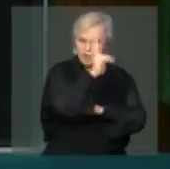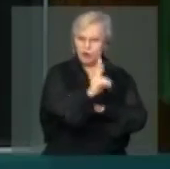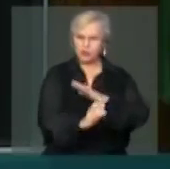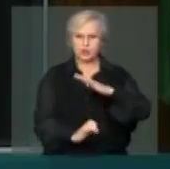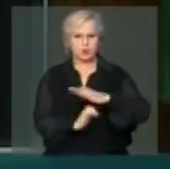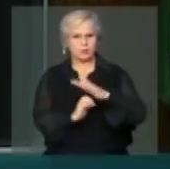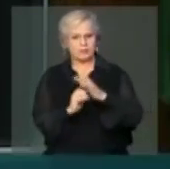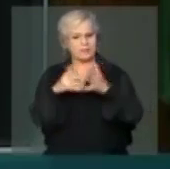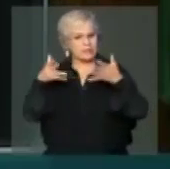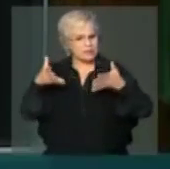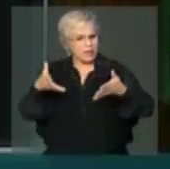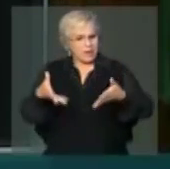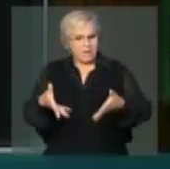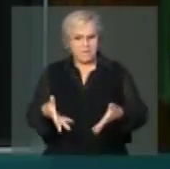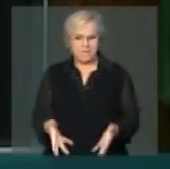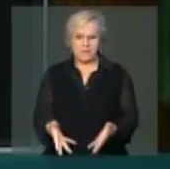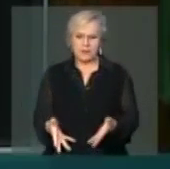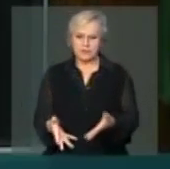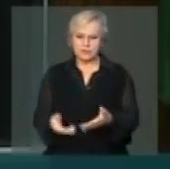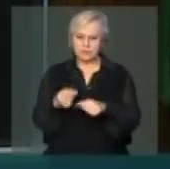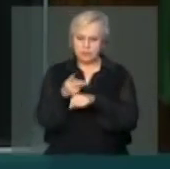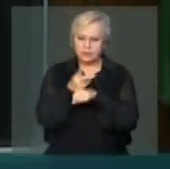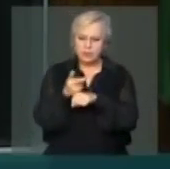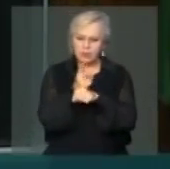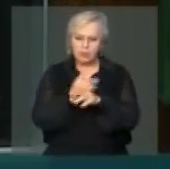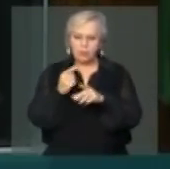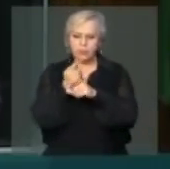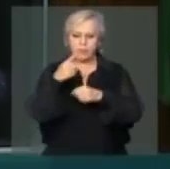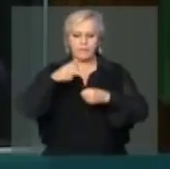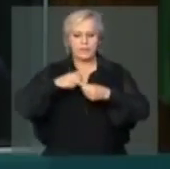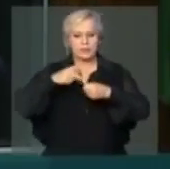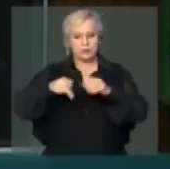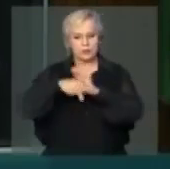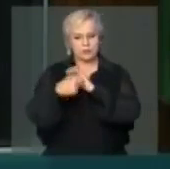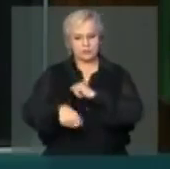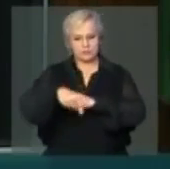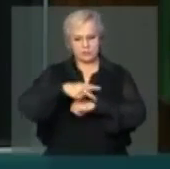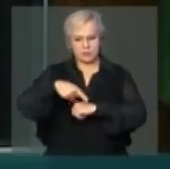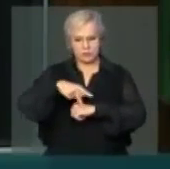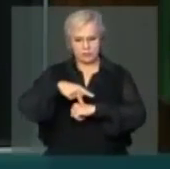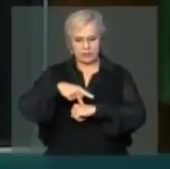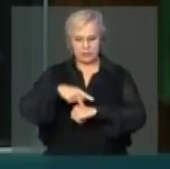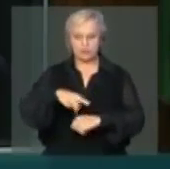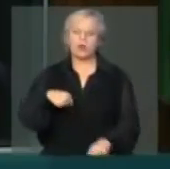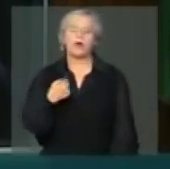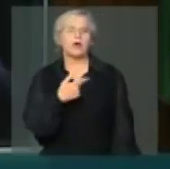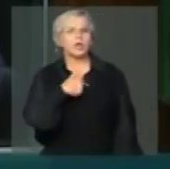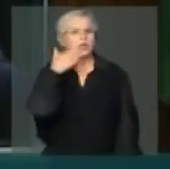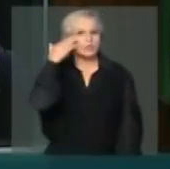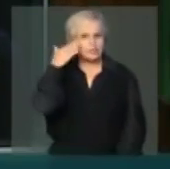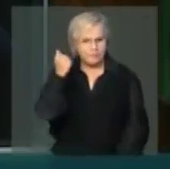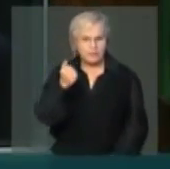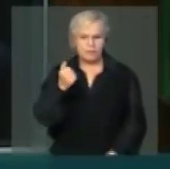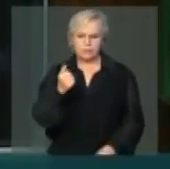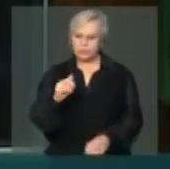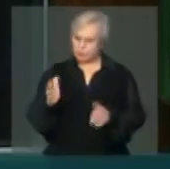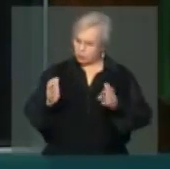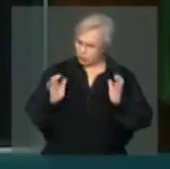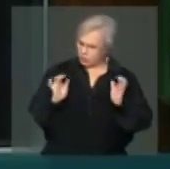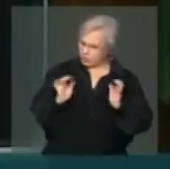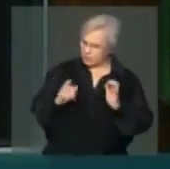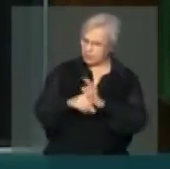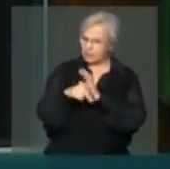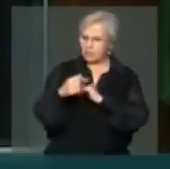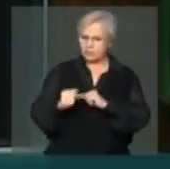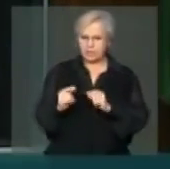grande participação na exploração do petróleo desse país. Porque nós temos certeza que essa riqueza, a riqueza